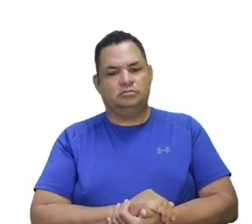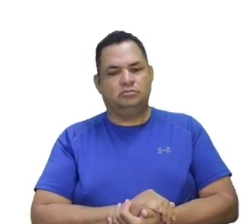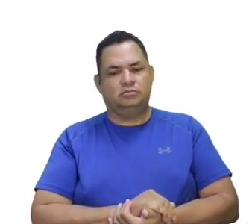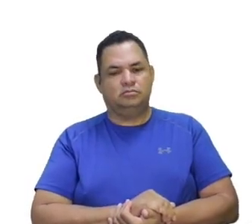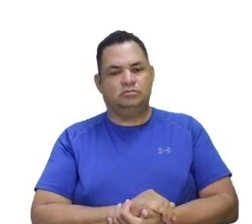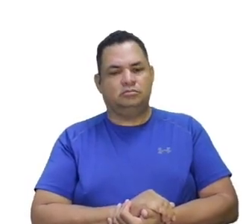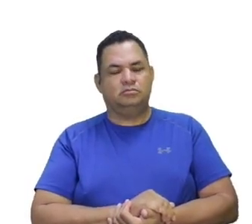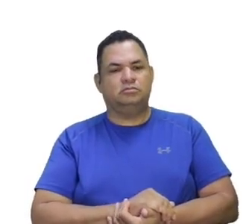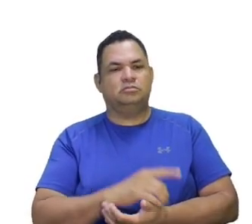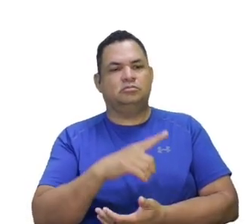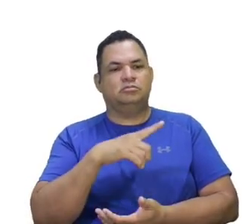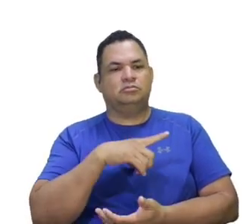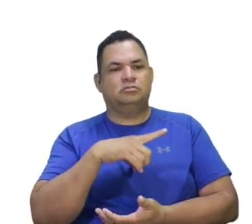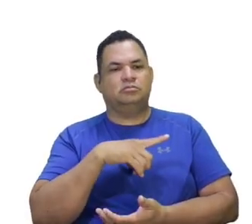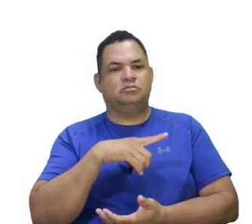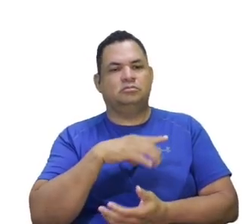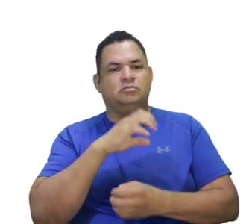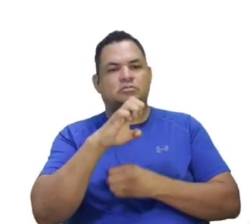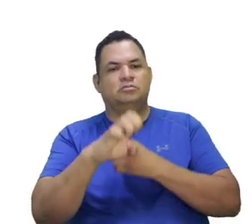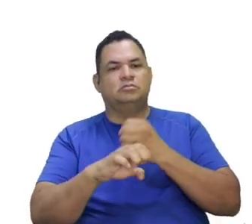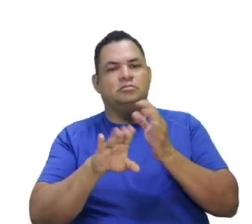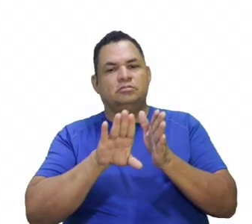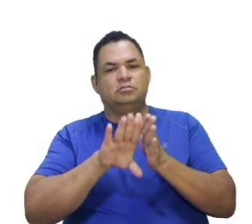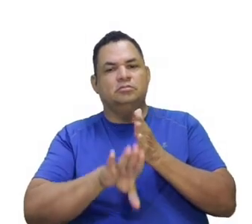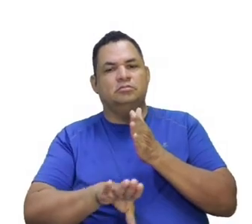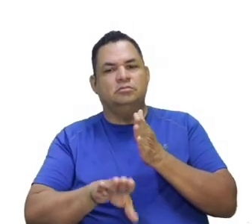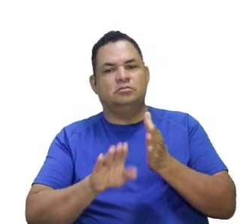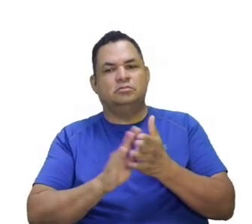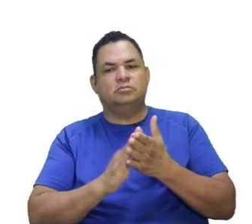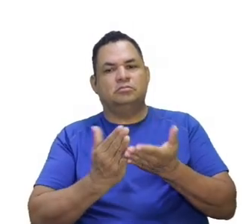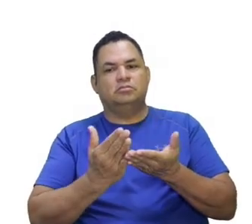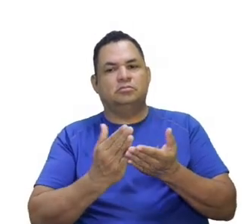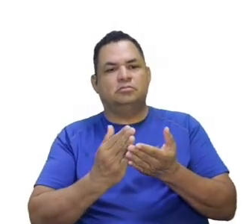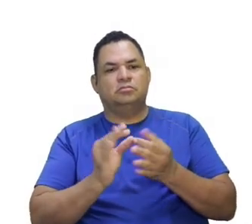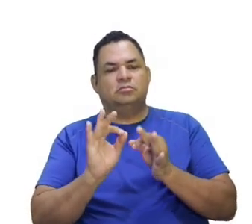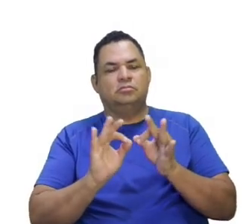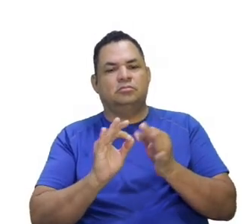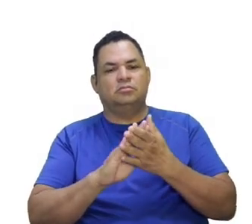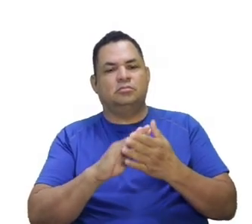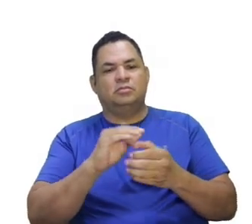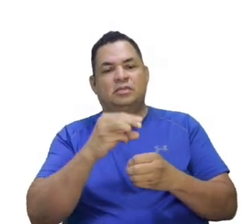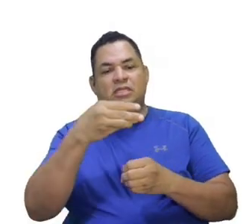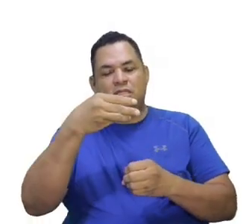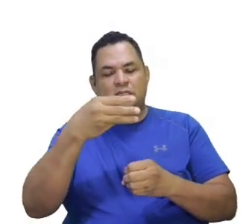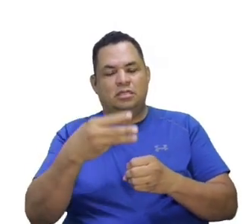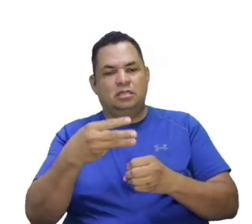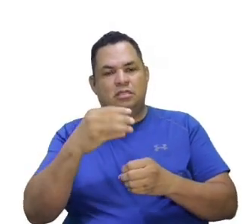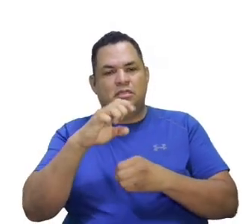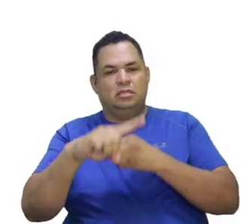ele possui 3 elétrons a menos que o átomo neutro, e esses 3